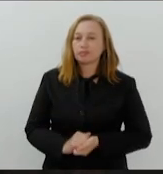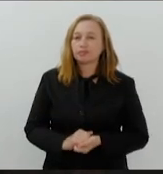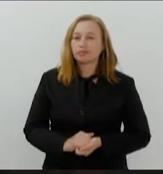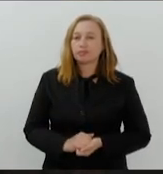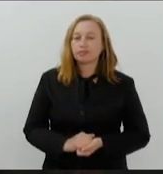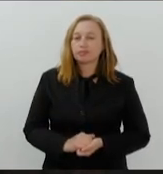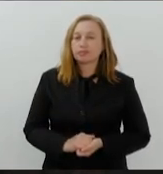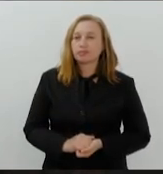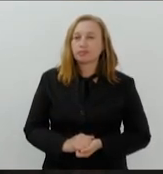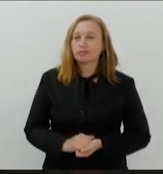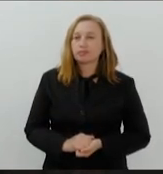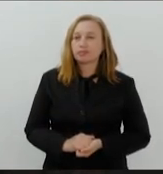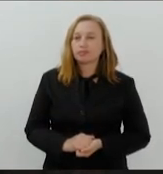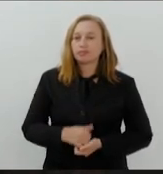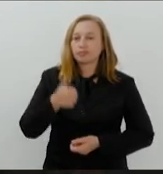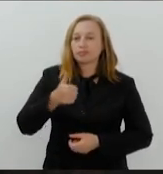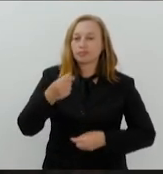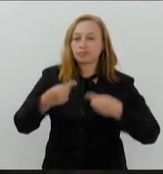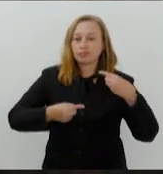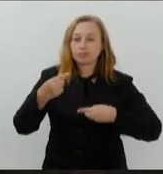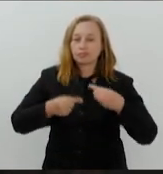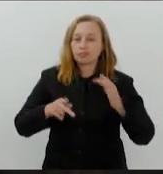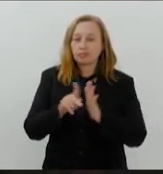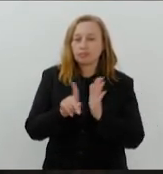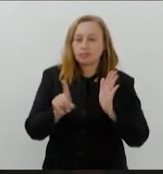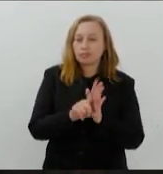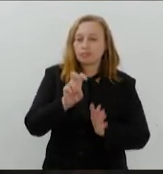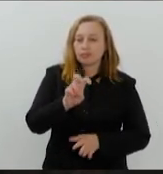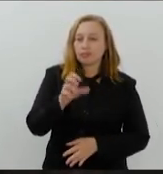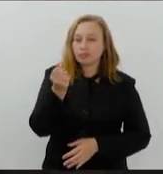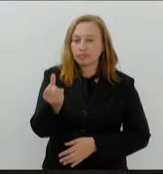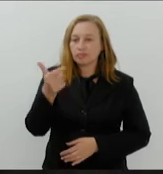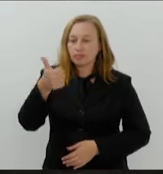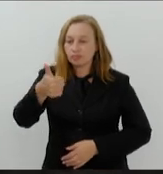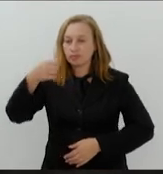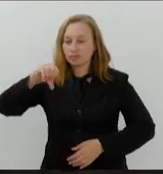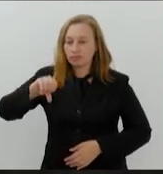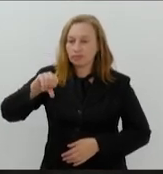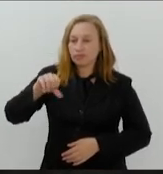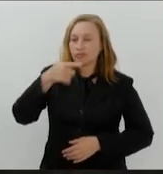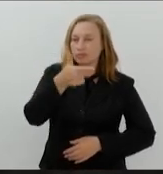em tramitação ordinária, em primeira discussão, projeto de lei número